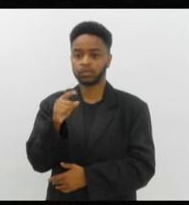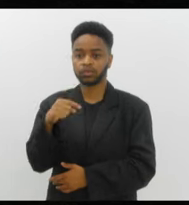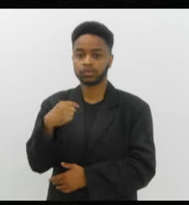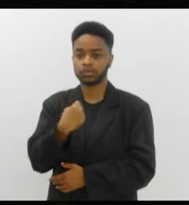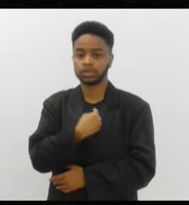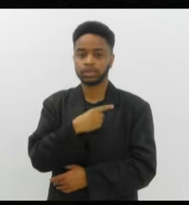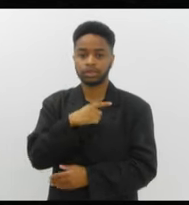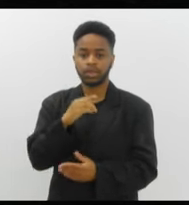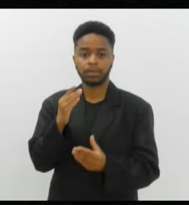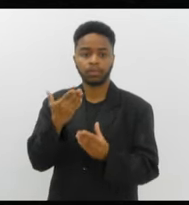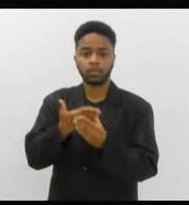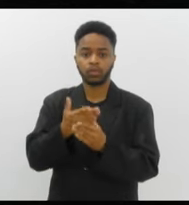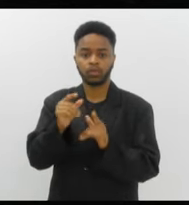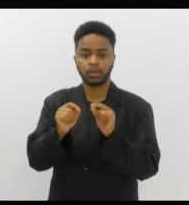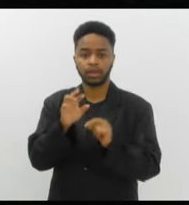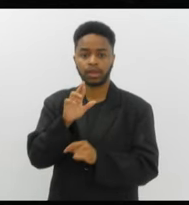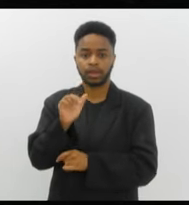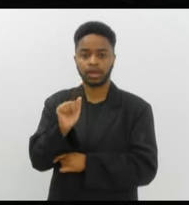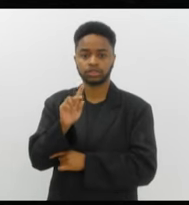processos de rachadinha.